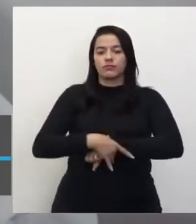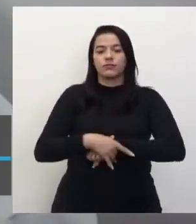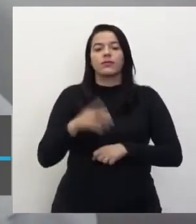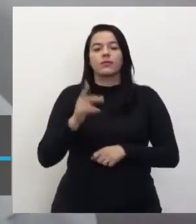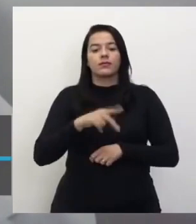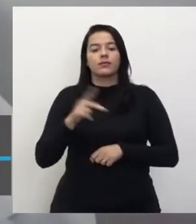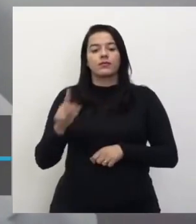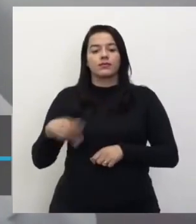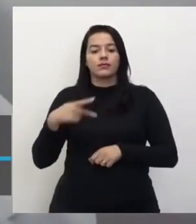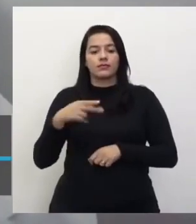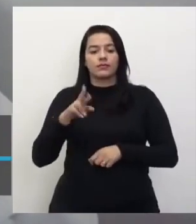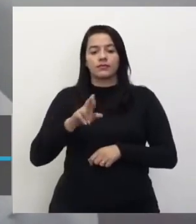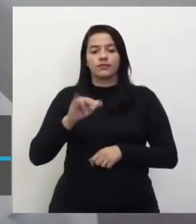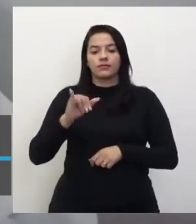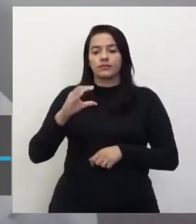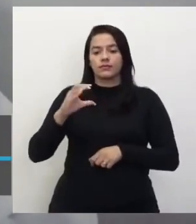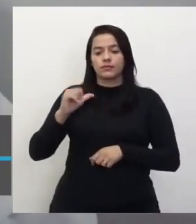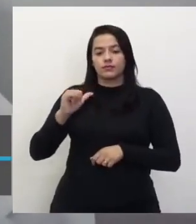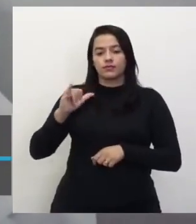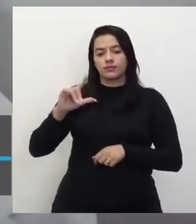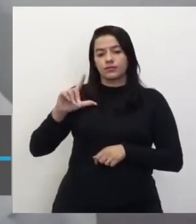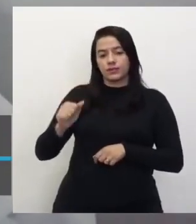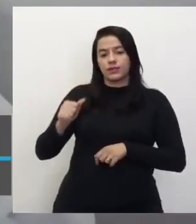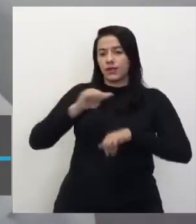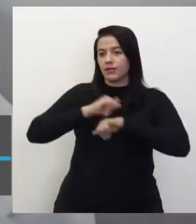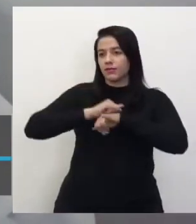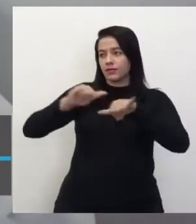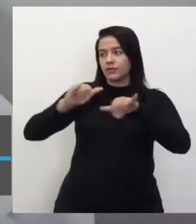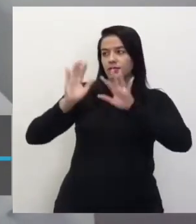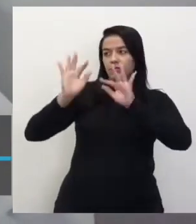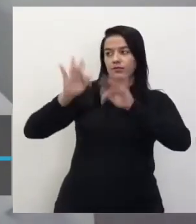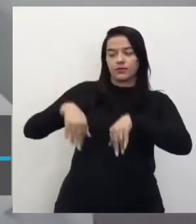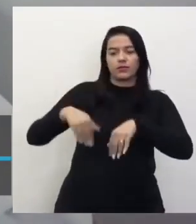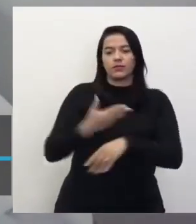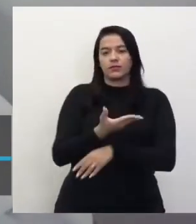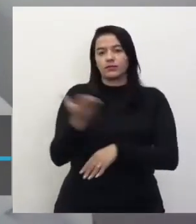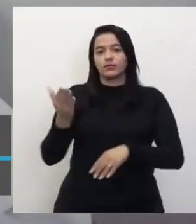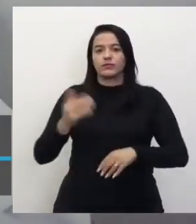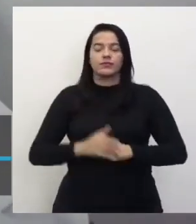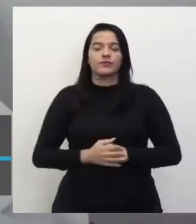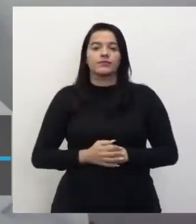Priscila vai mandar aquele recadinho final para nós.